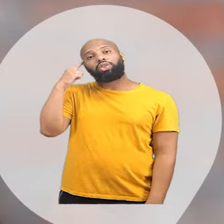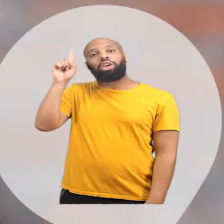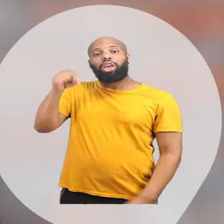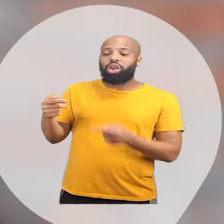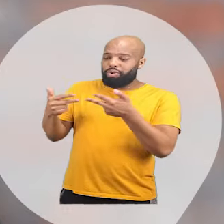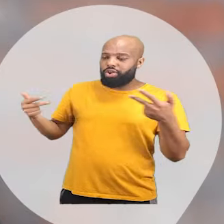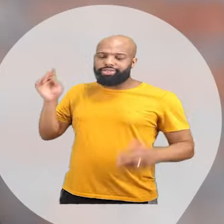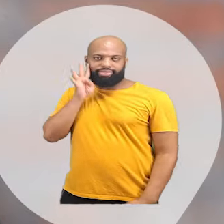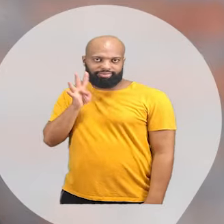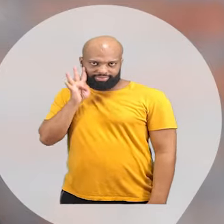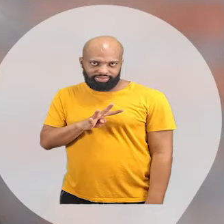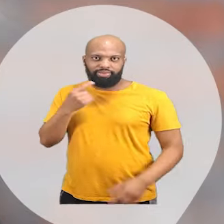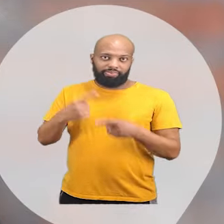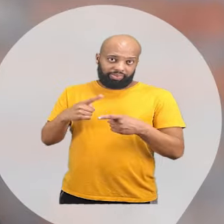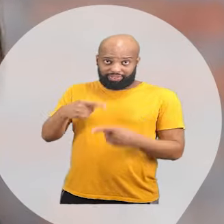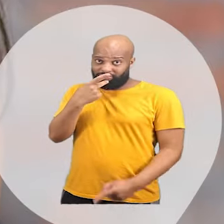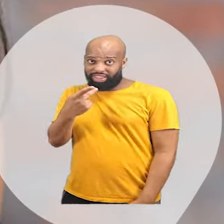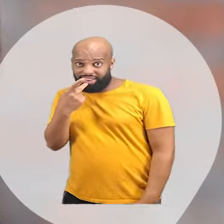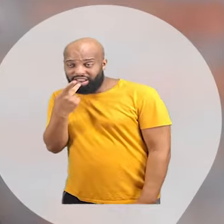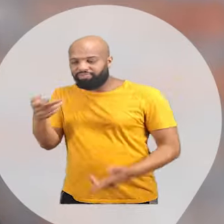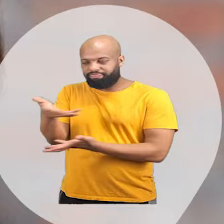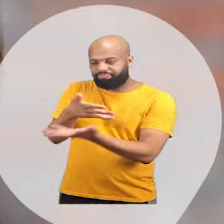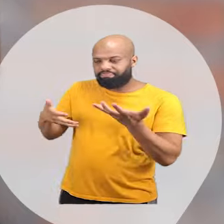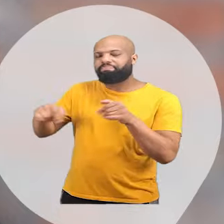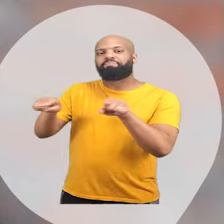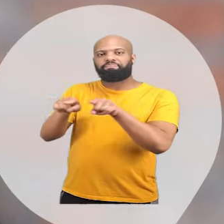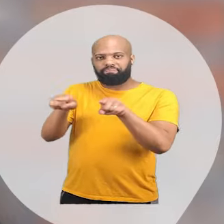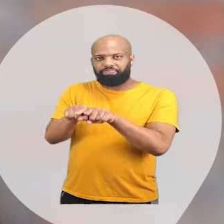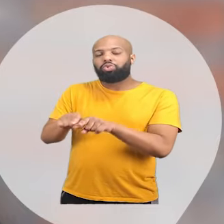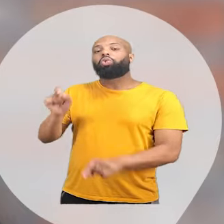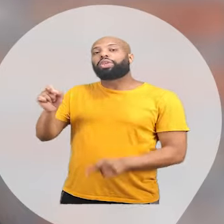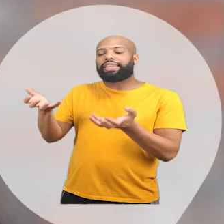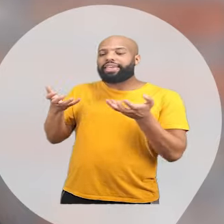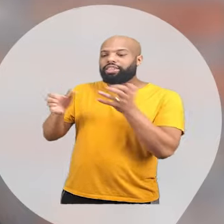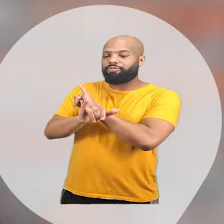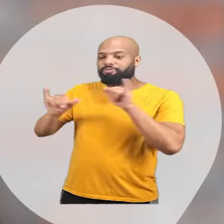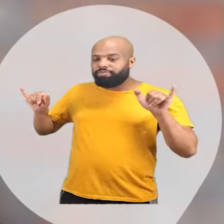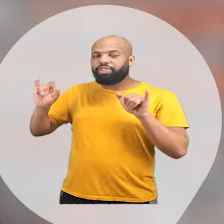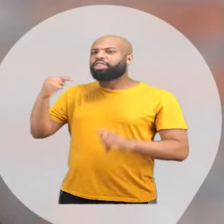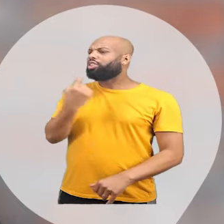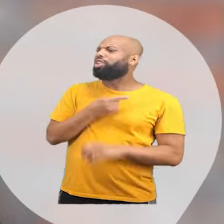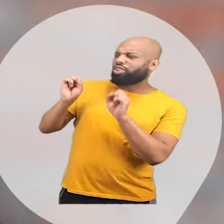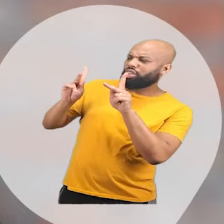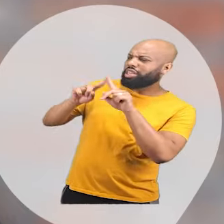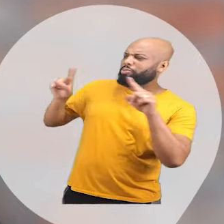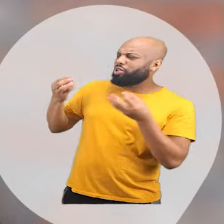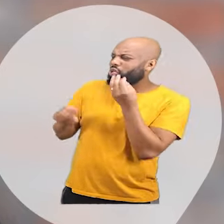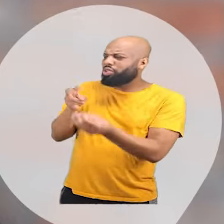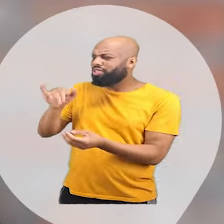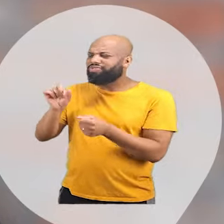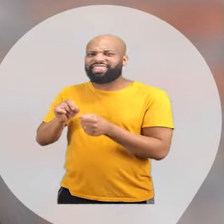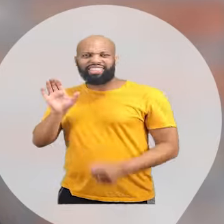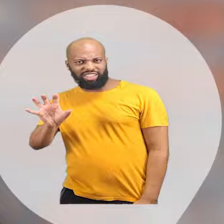é uma coisa legal de se dizer de se compartilhar que eles queriam divulgar e a gente ficou tipo tá mas como